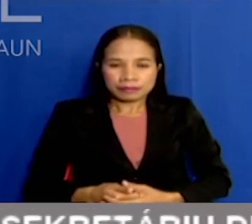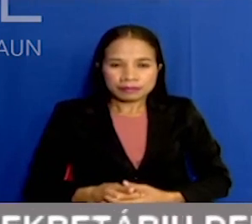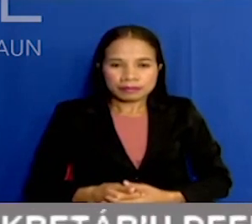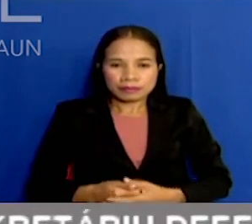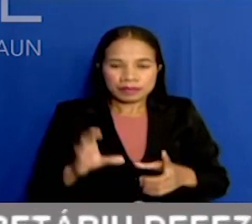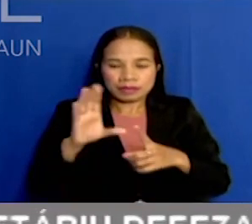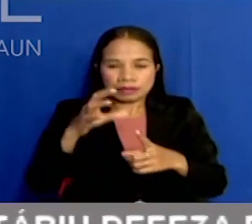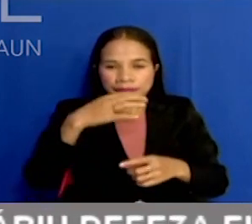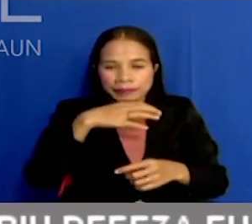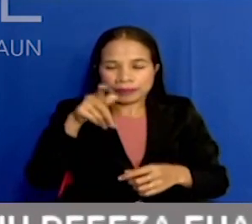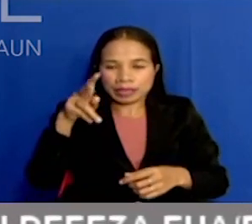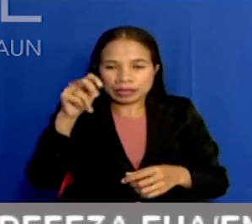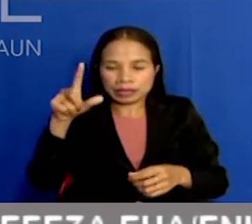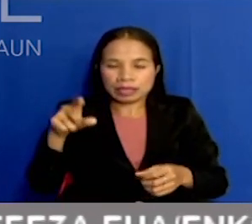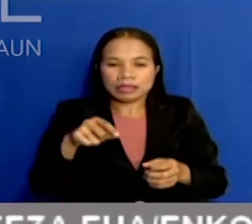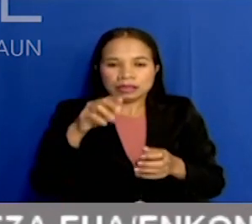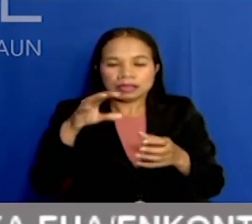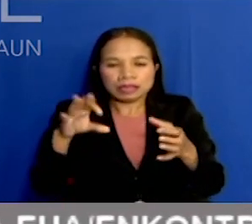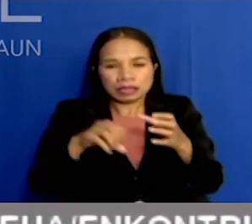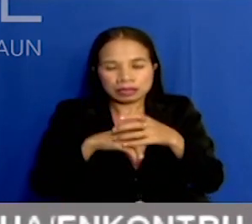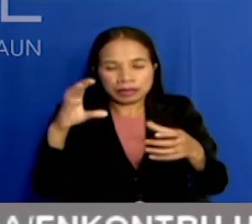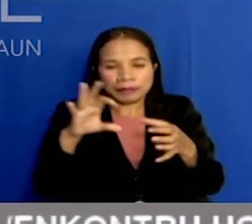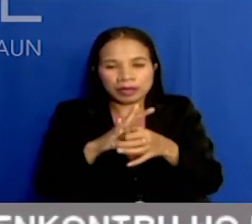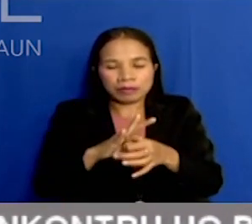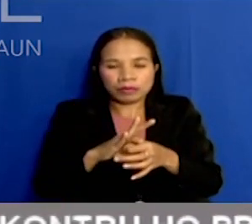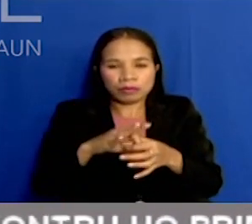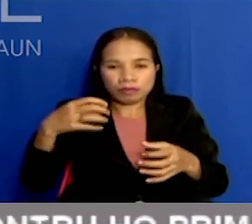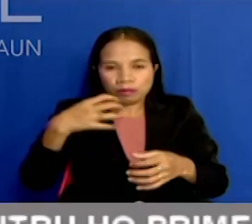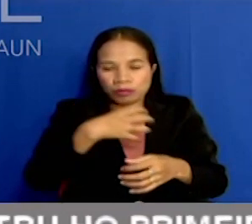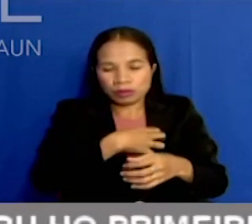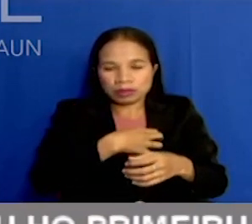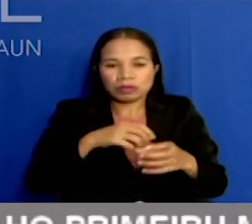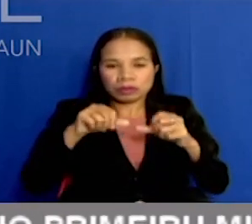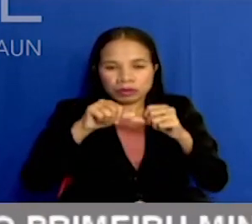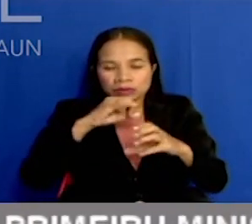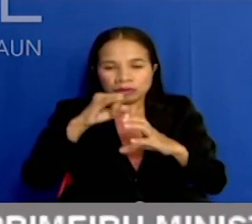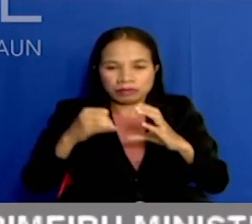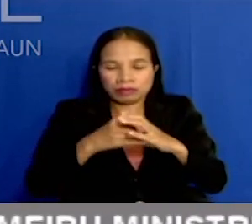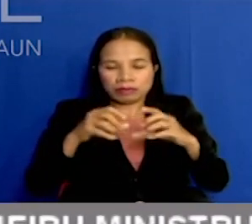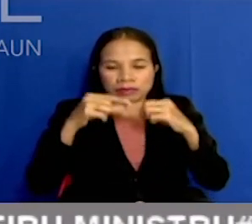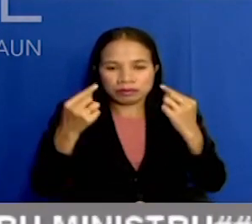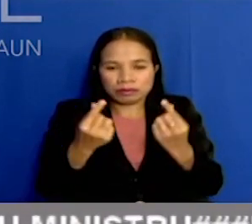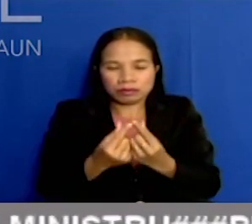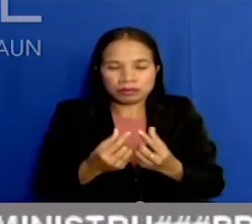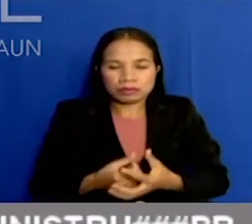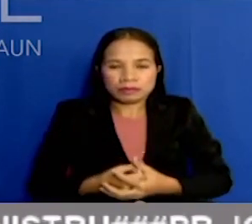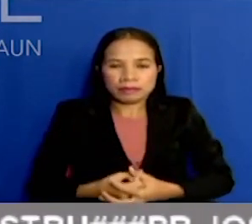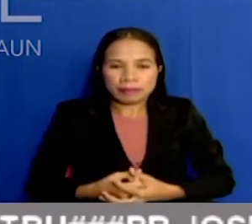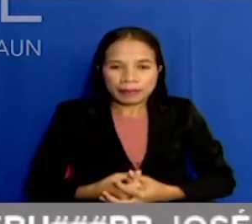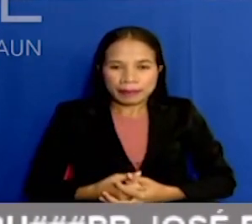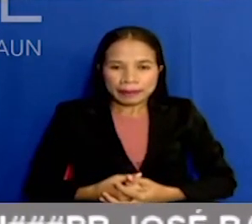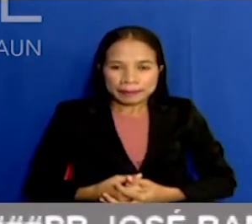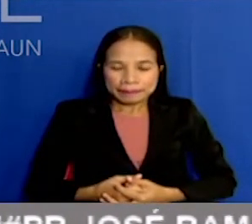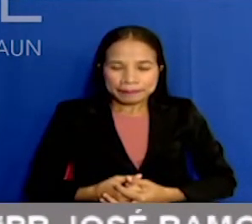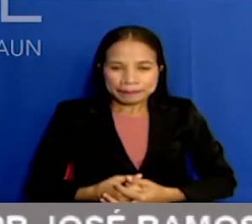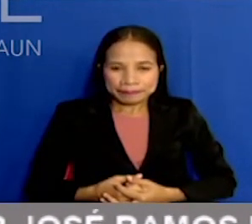Comando Penitele se demite membro polícia Siranebe continua envolve e a grupo arte marciais.